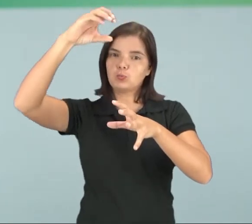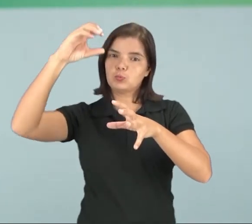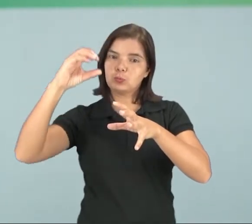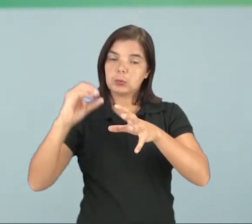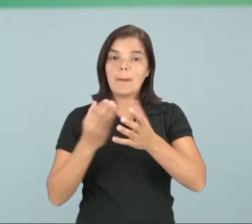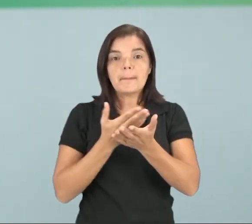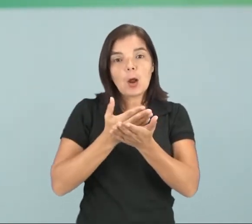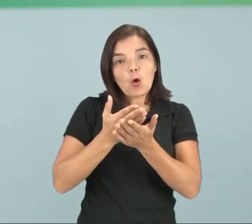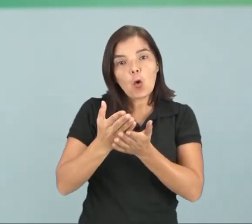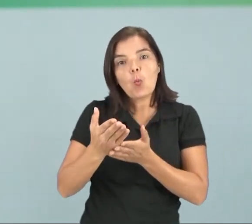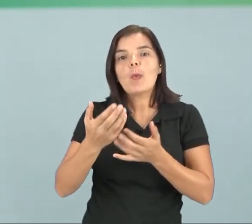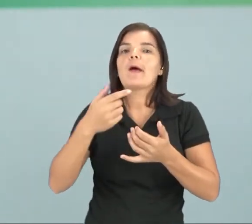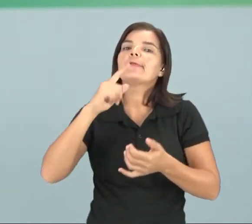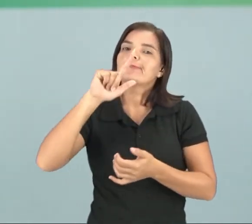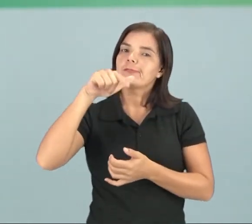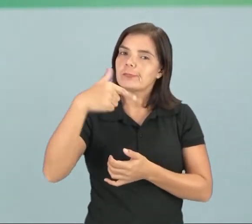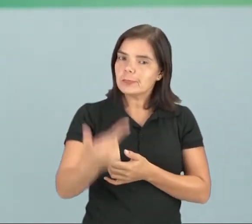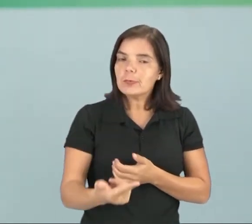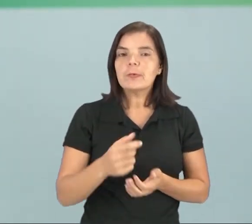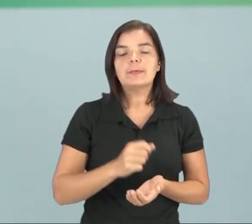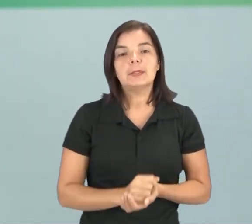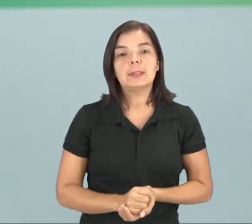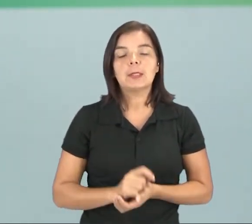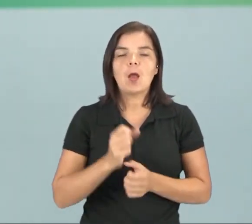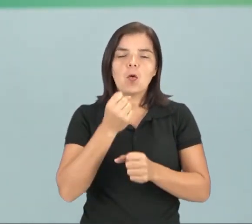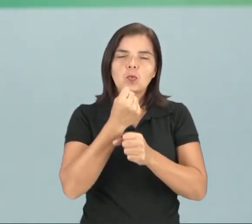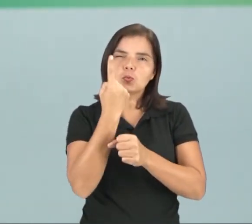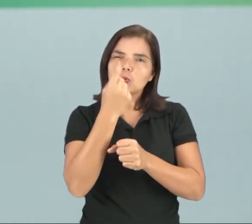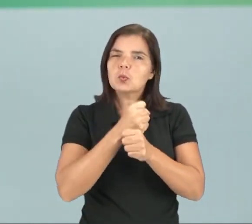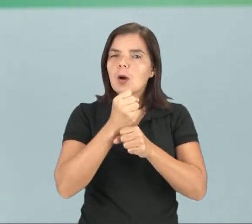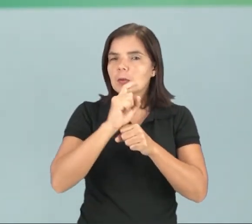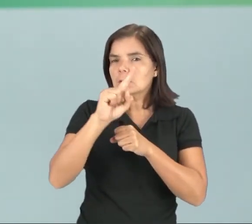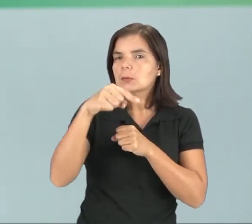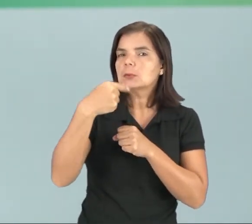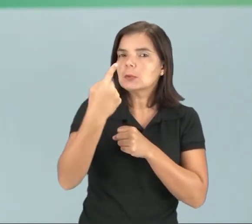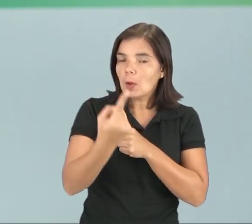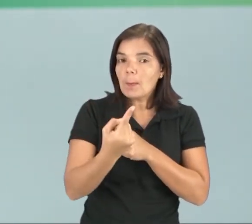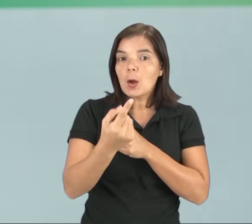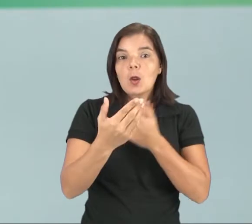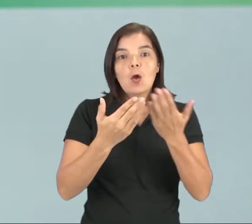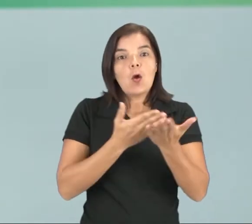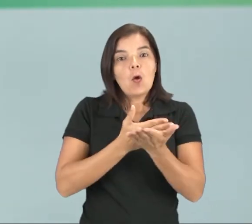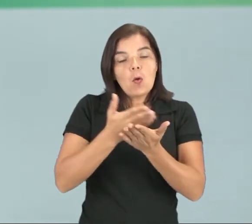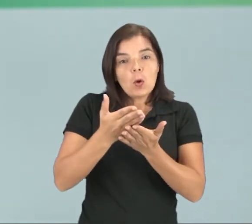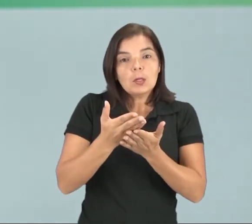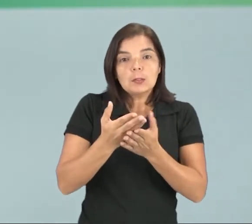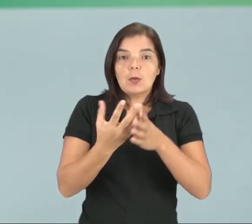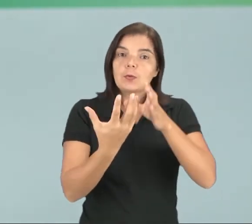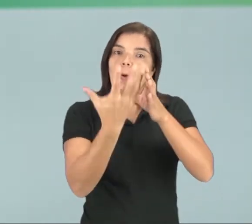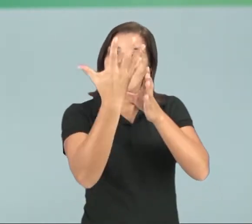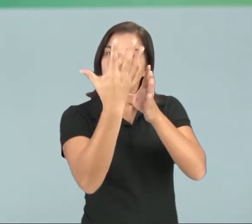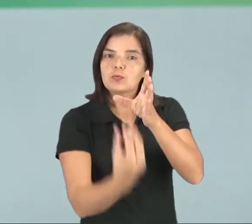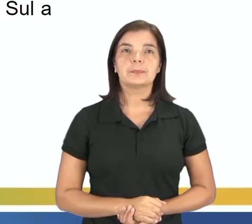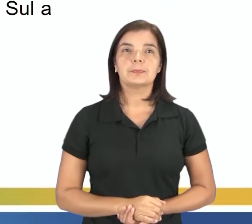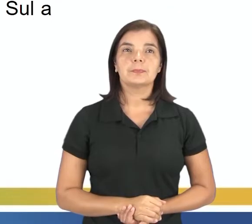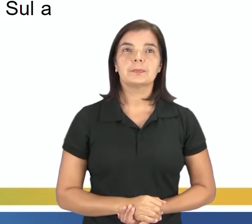e para começar o novo jogo. Então, acho que um ano depois, essas cestas começaram a ser